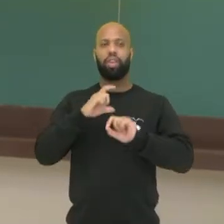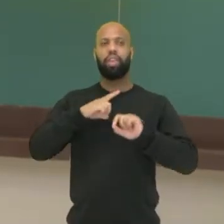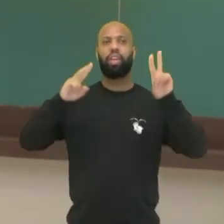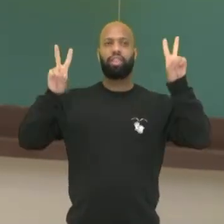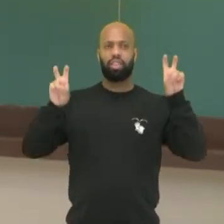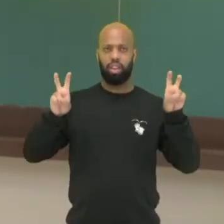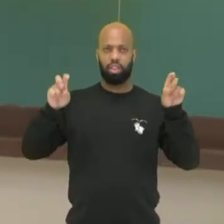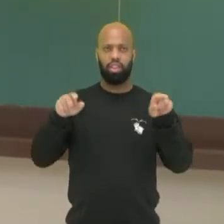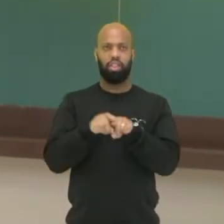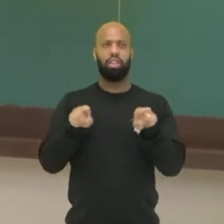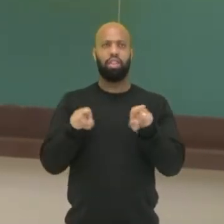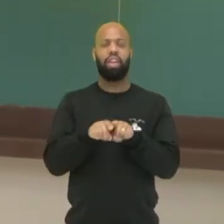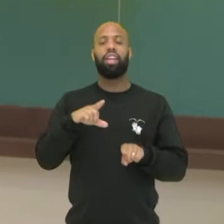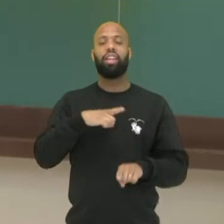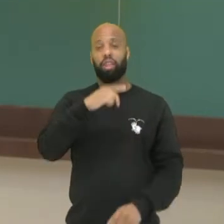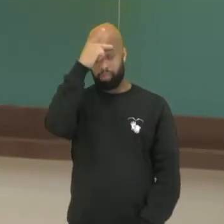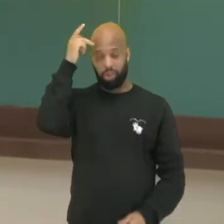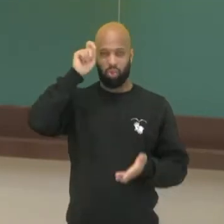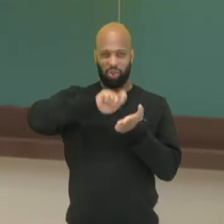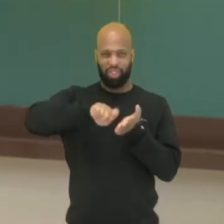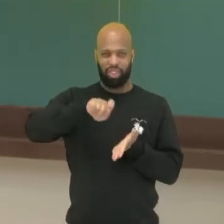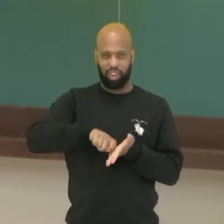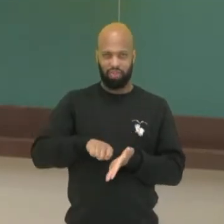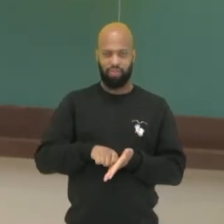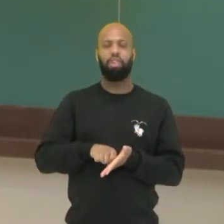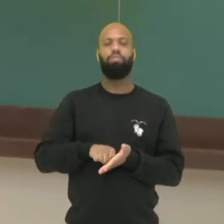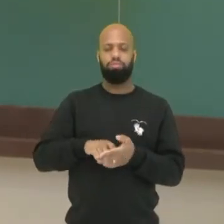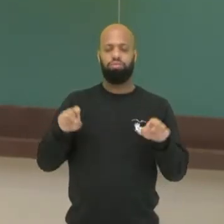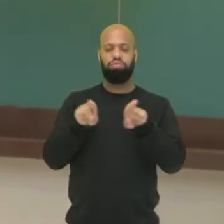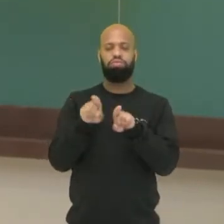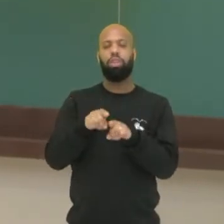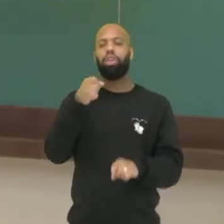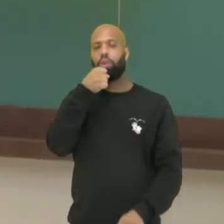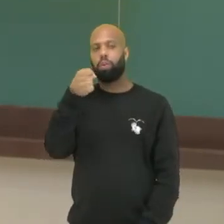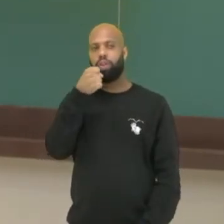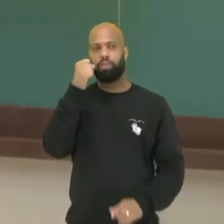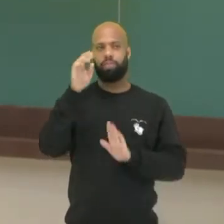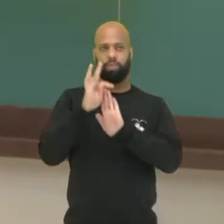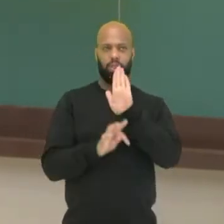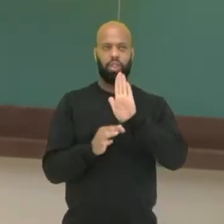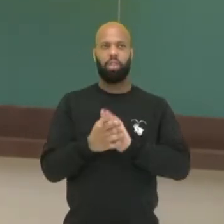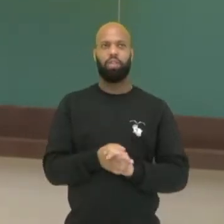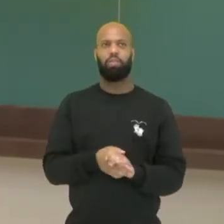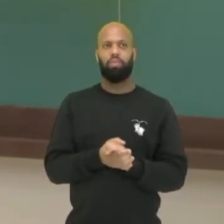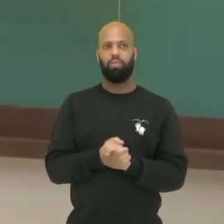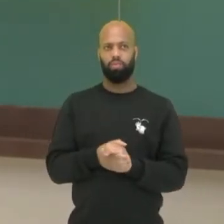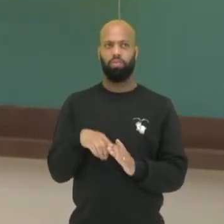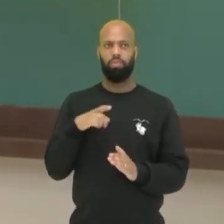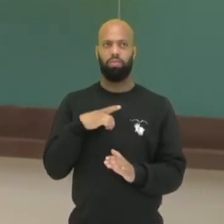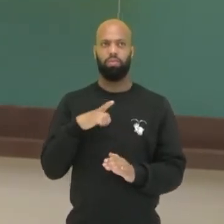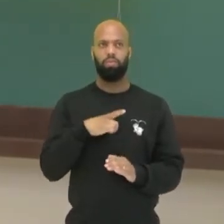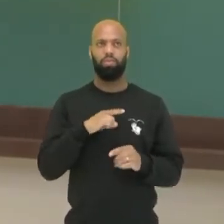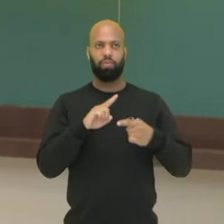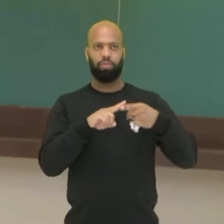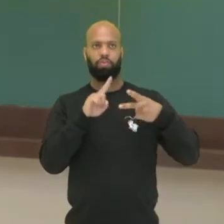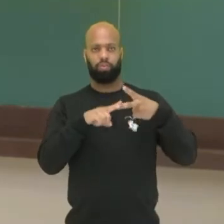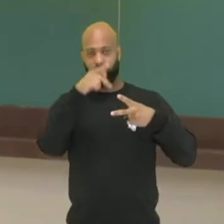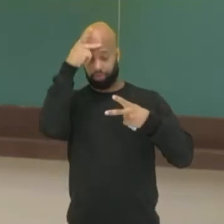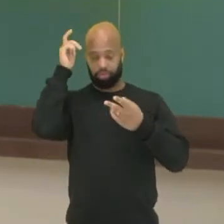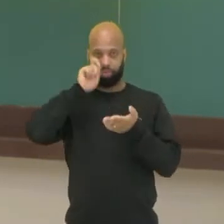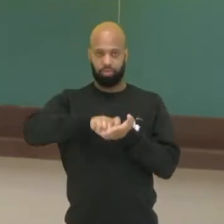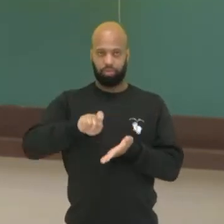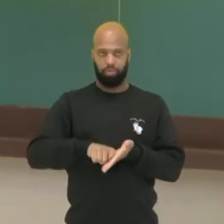já há os dois autores dessa reportagem que tem ali, tanto a Adriana como o Leandro. E é de